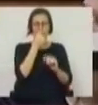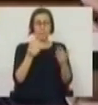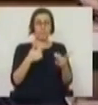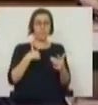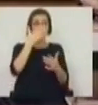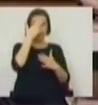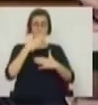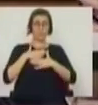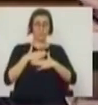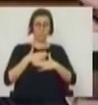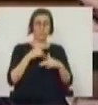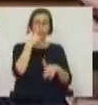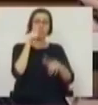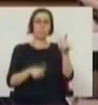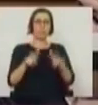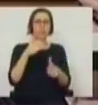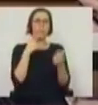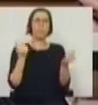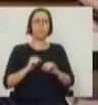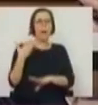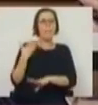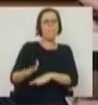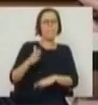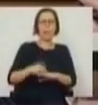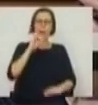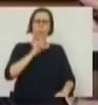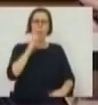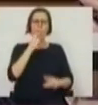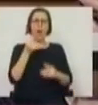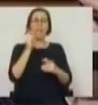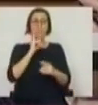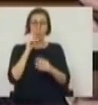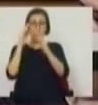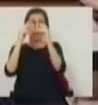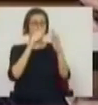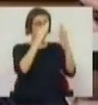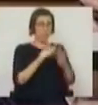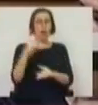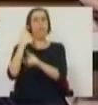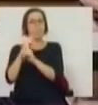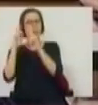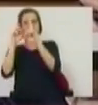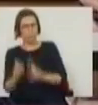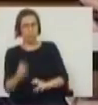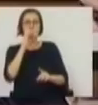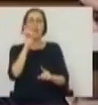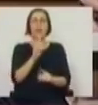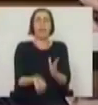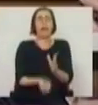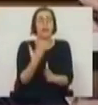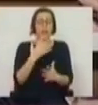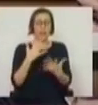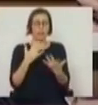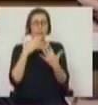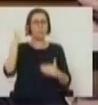nosso entendimento, estas pessoas não podem ficar de fora da redução tarifária sob pena de ser criada